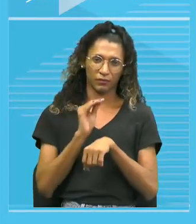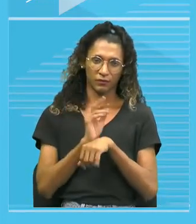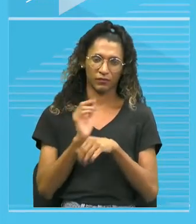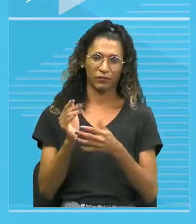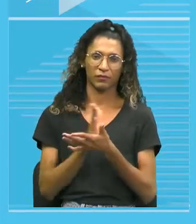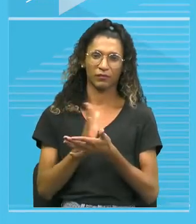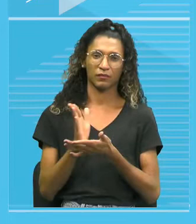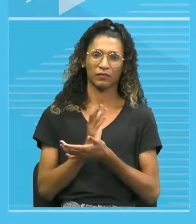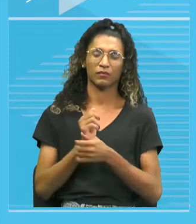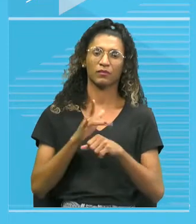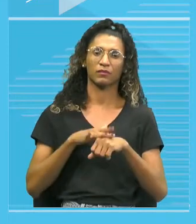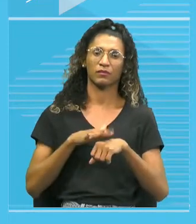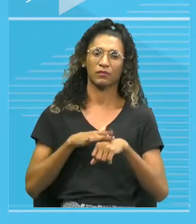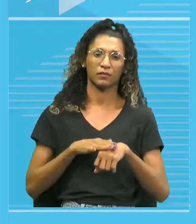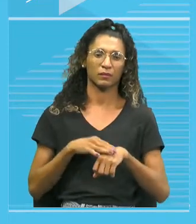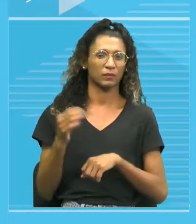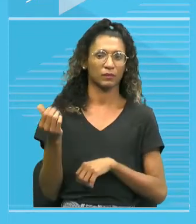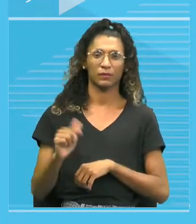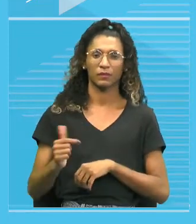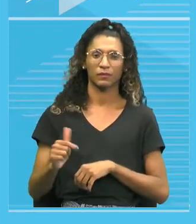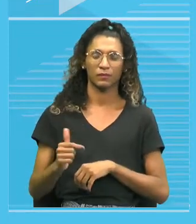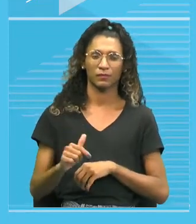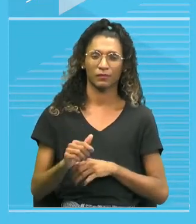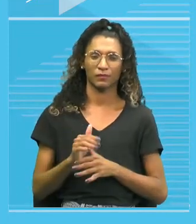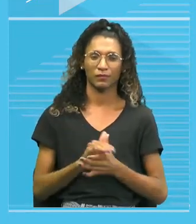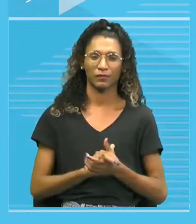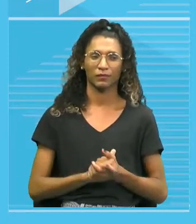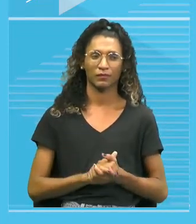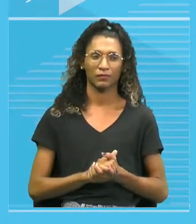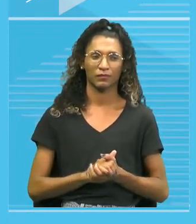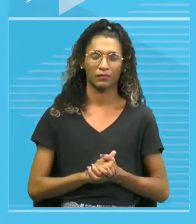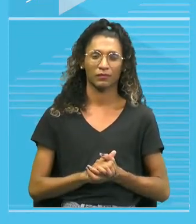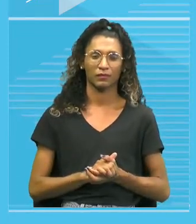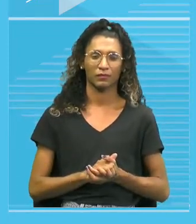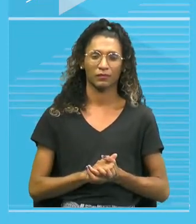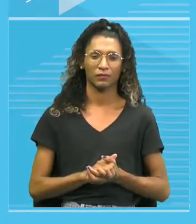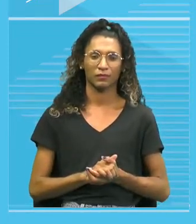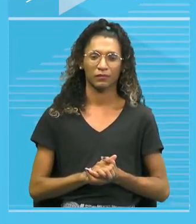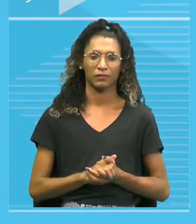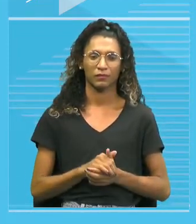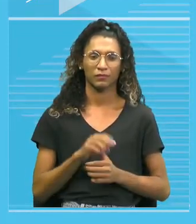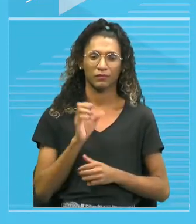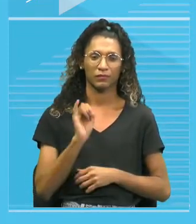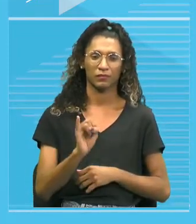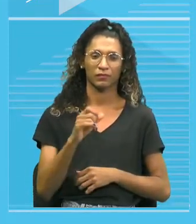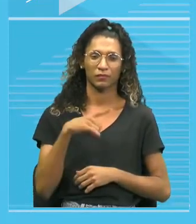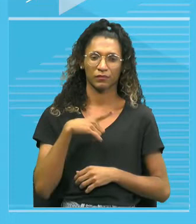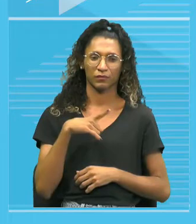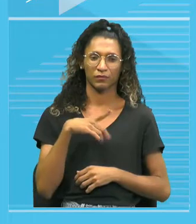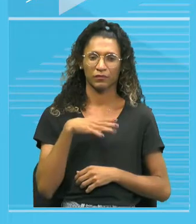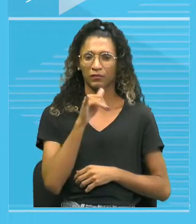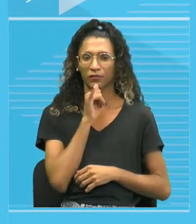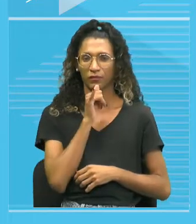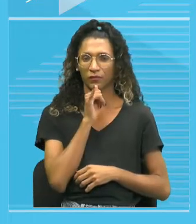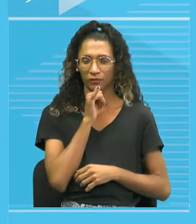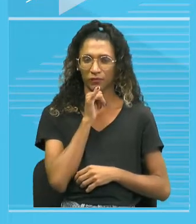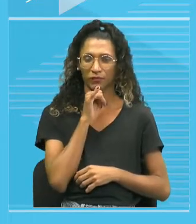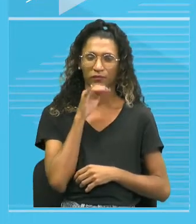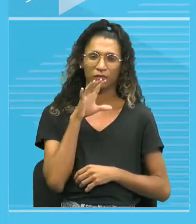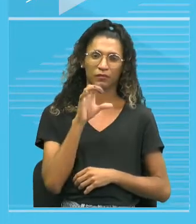nem sequer deveriam existir se tivessem, por exemplo, saneamento